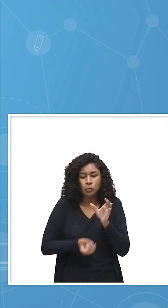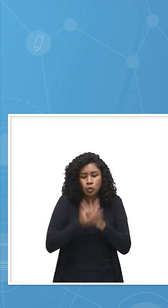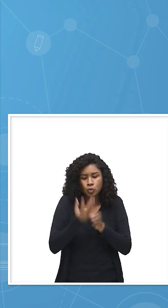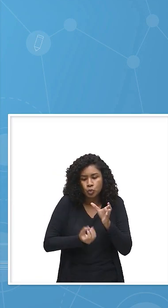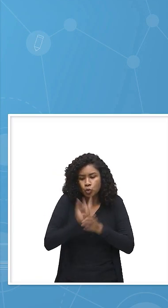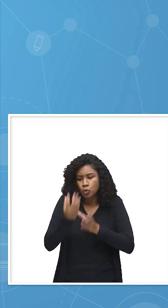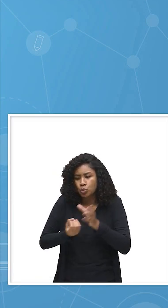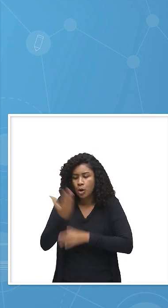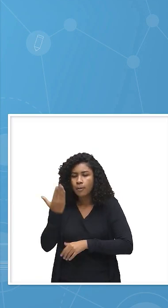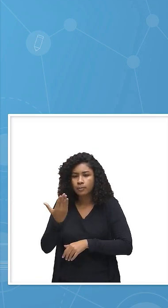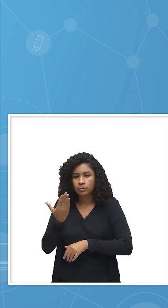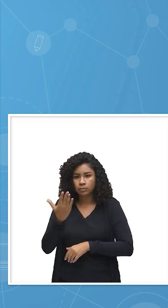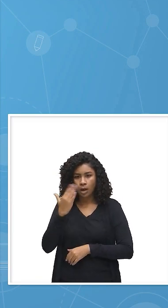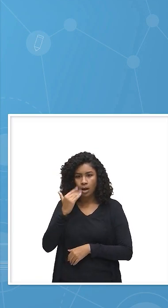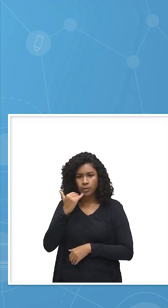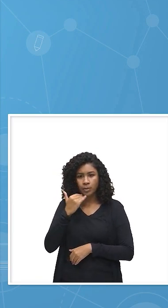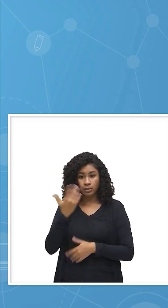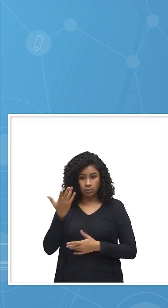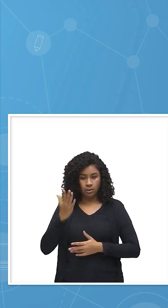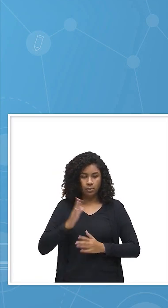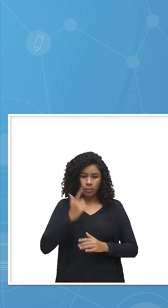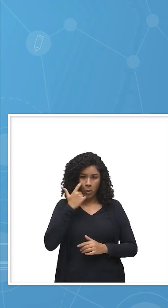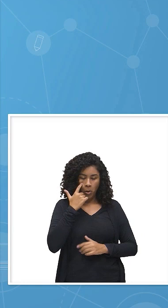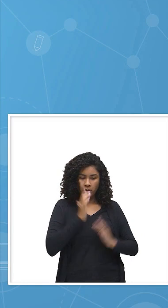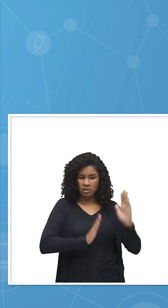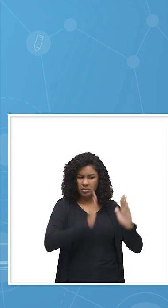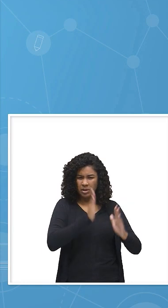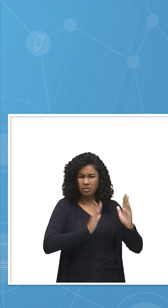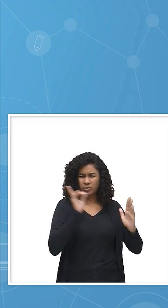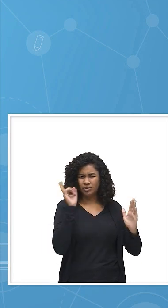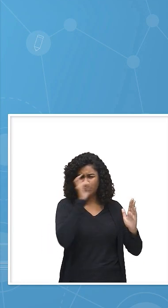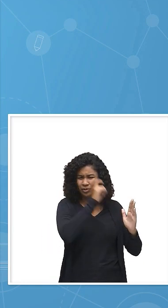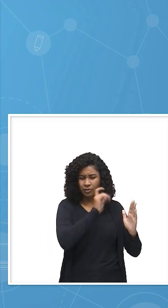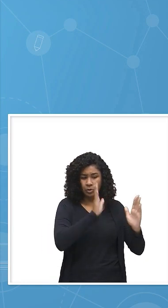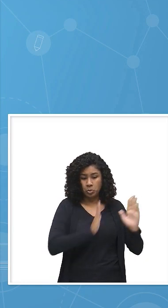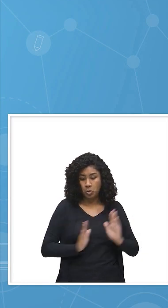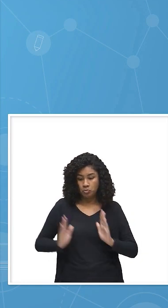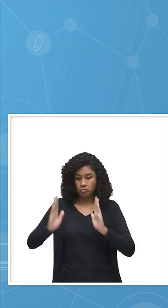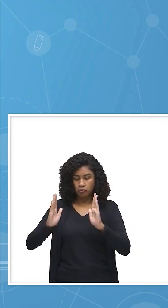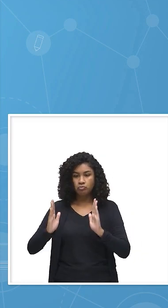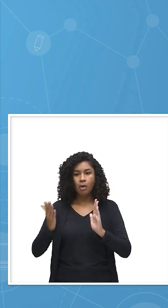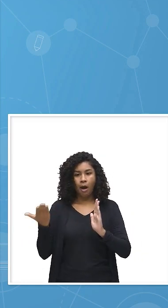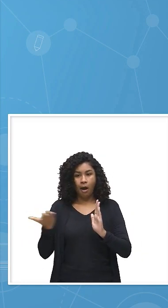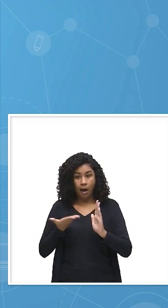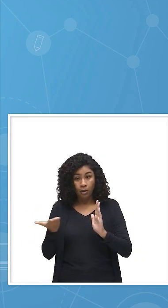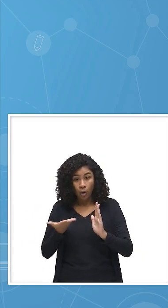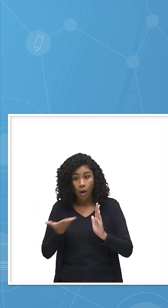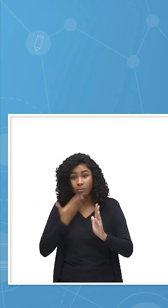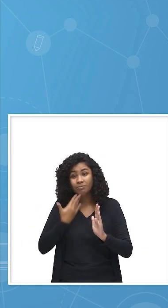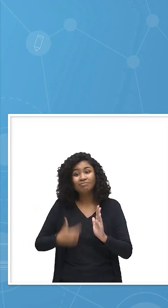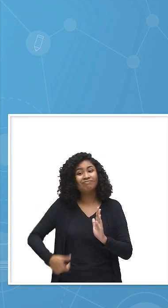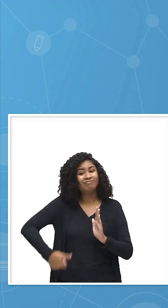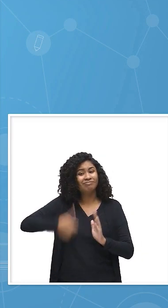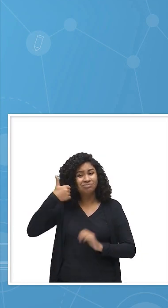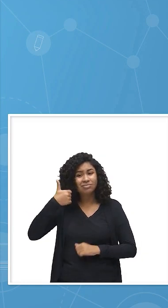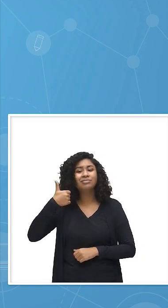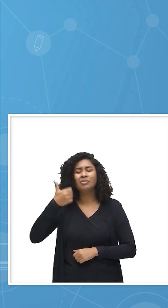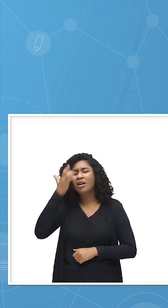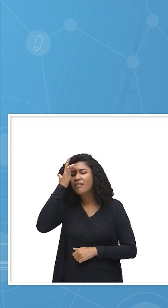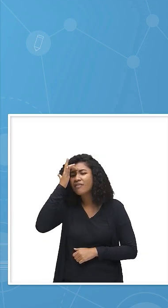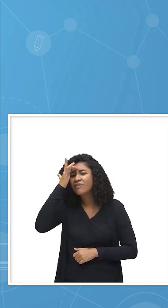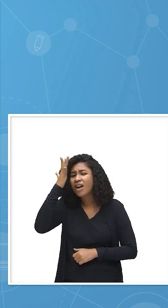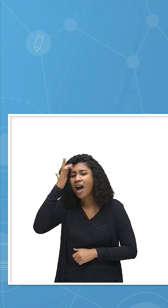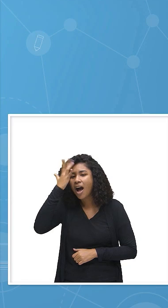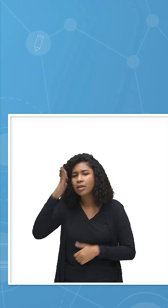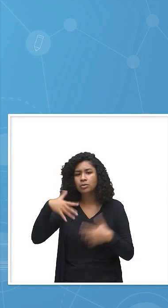alimentos. Isso no Paleolítico era muito difícil conseguir alimentos. Com a agricultura e com a domesticação de animais, esses alimentos, eles ficam mais